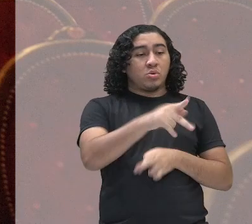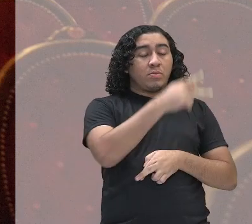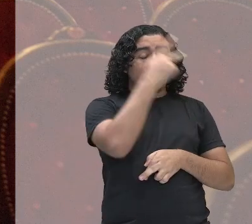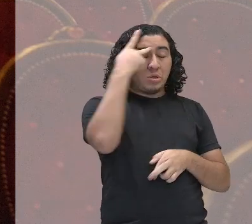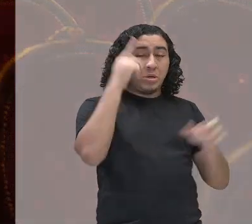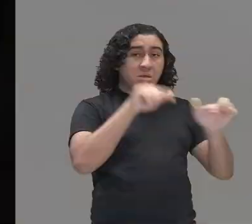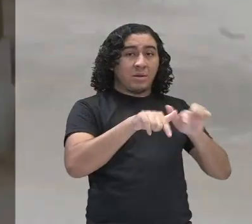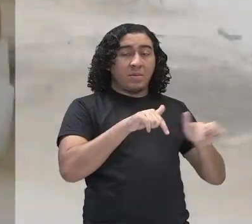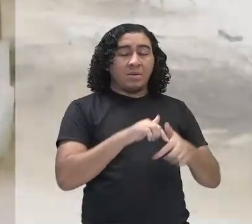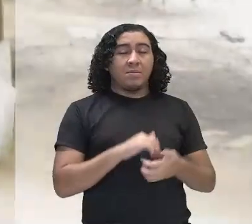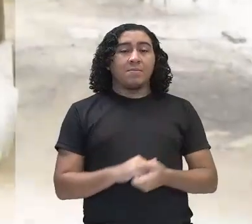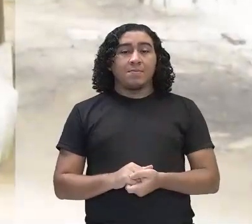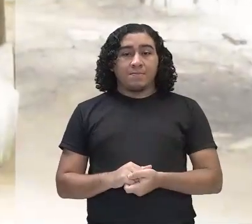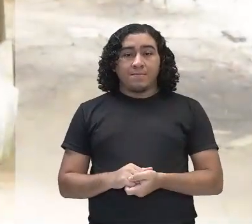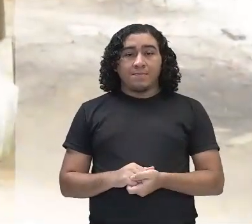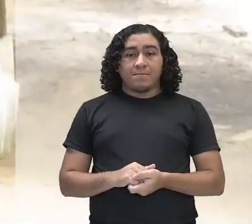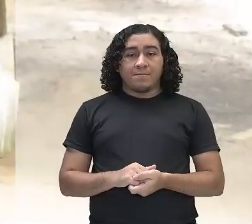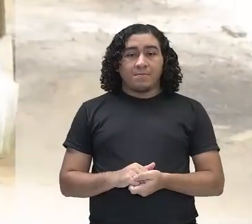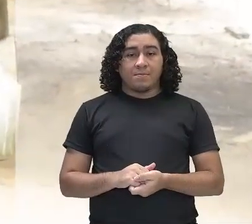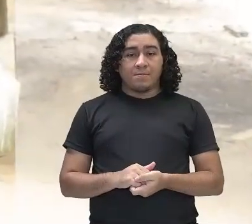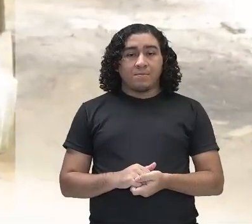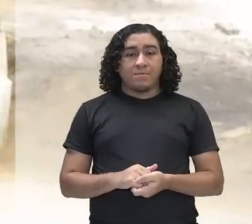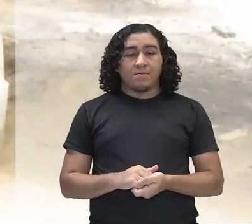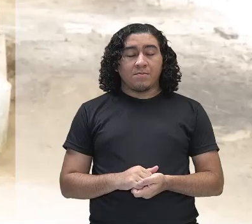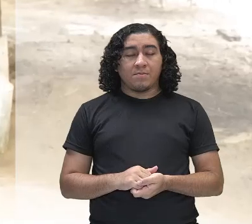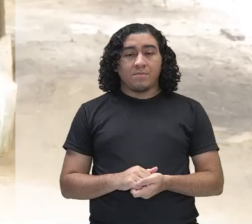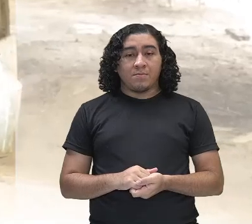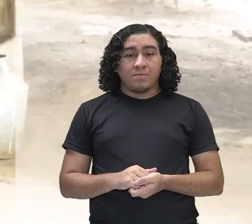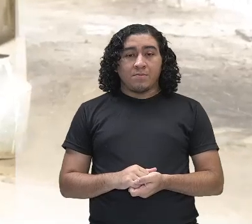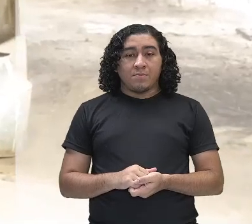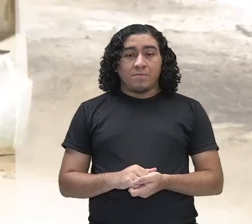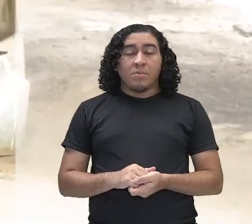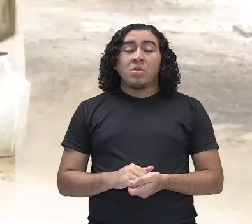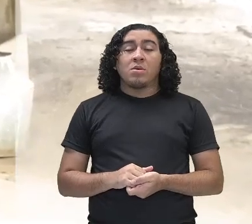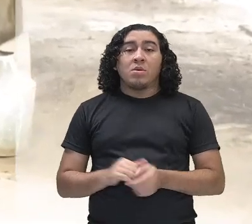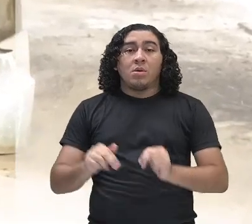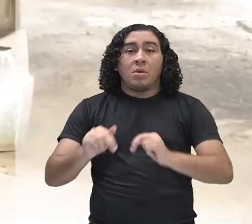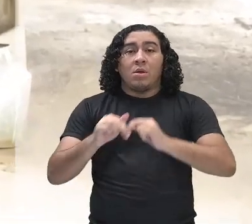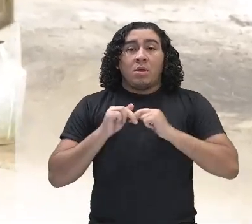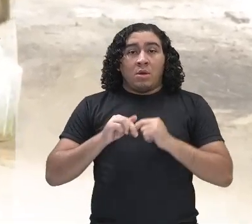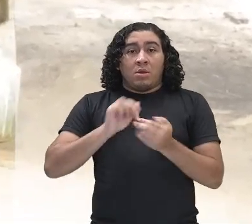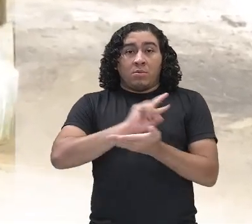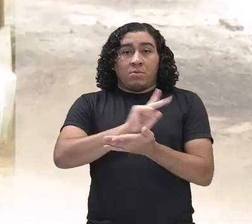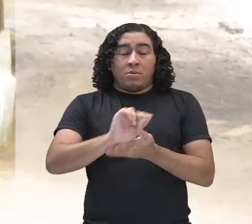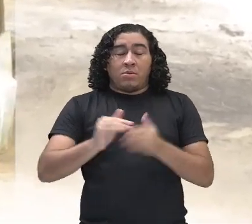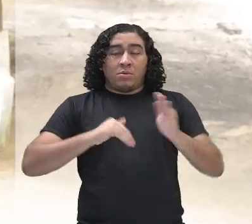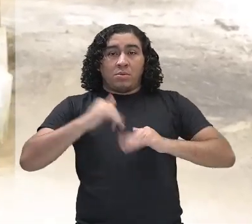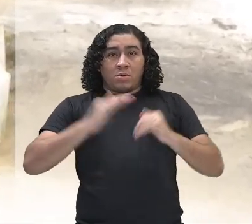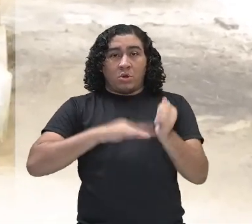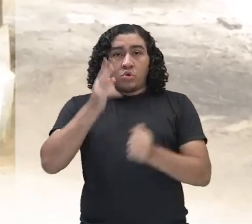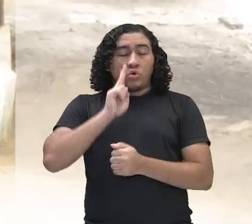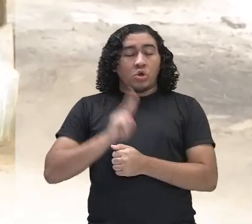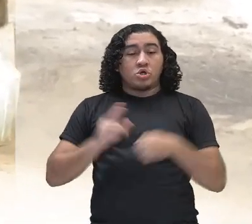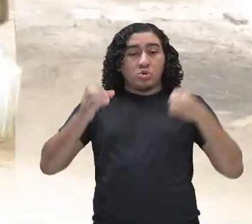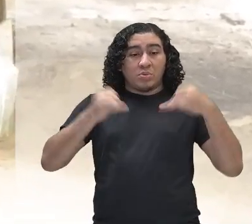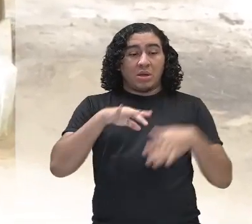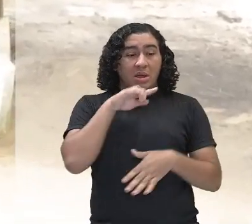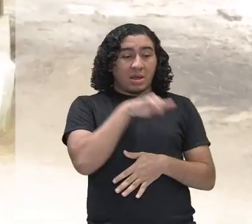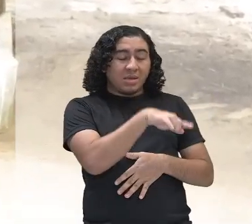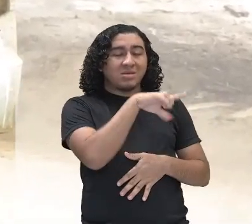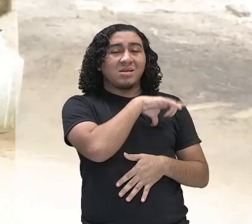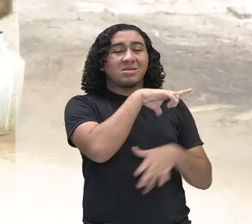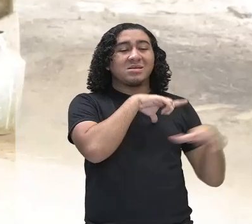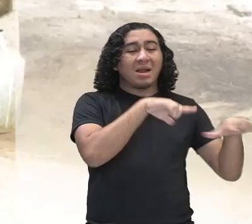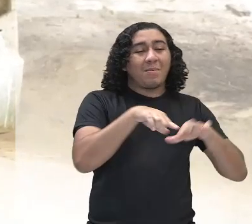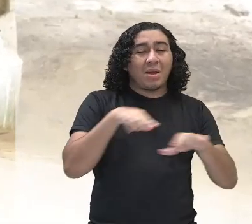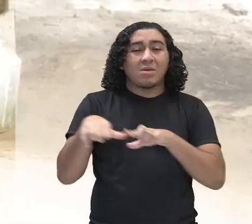próprio seringueiro. Por isso, nesse contexto que muitos historiadores dizem que o seringueiro é o indivíduo que trabalha